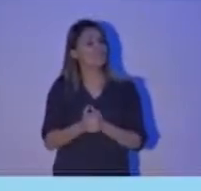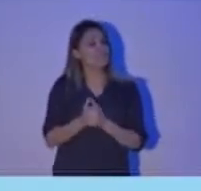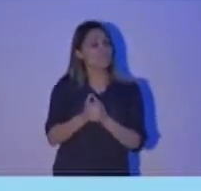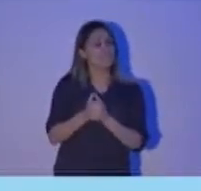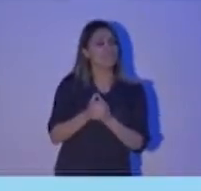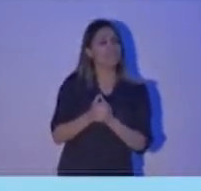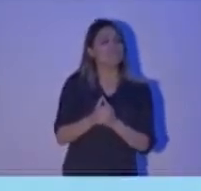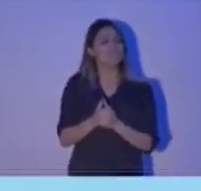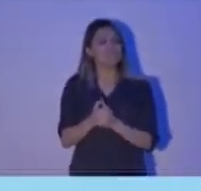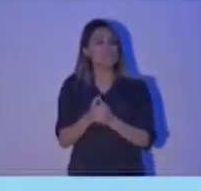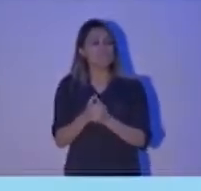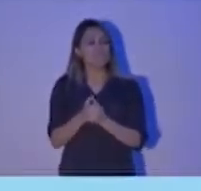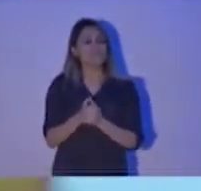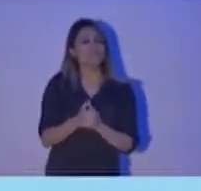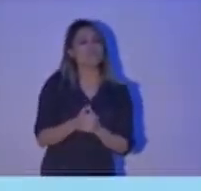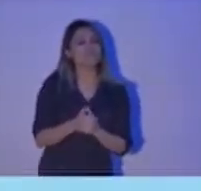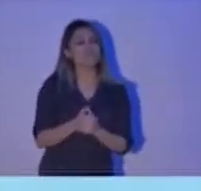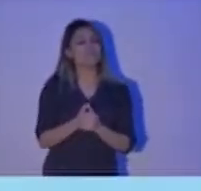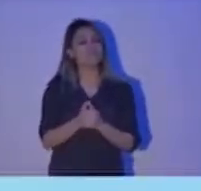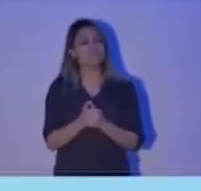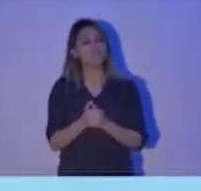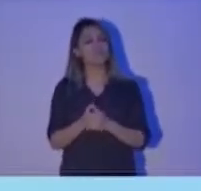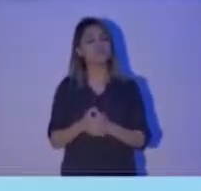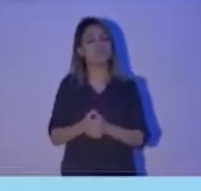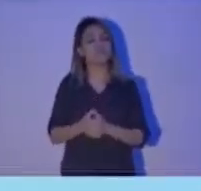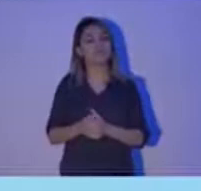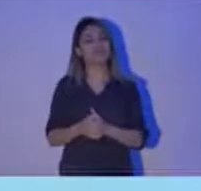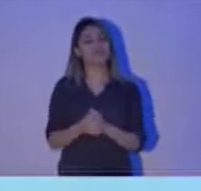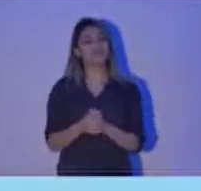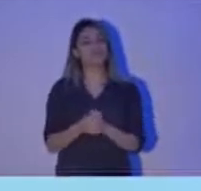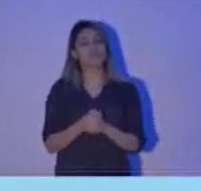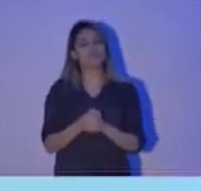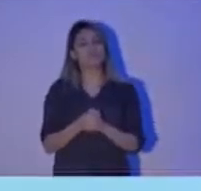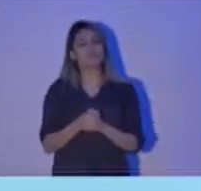pessoas. Só que aqui tem bem mais de 500.